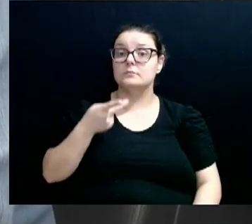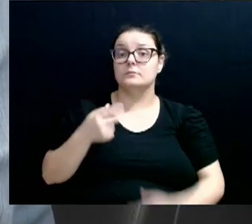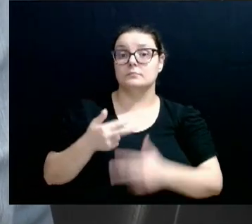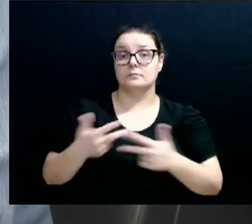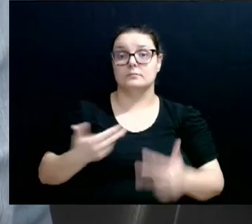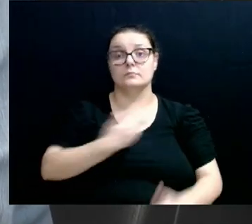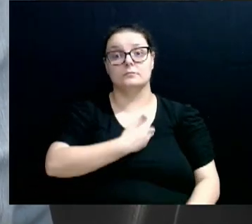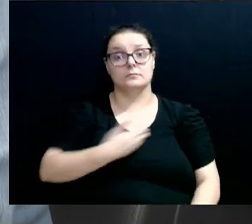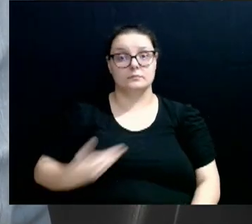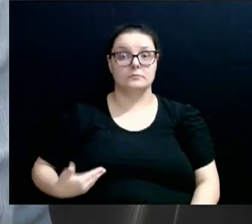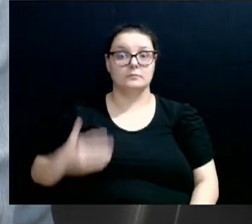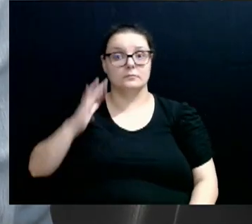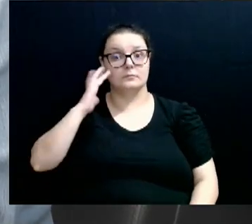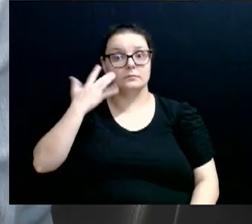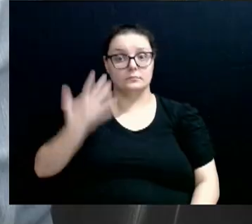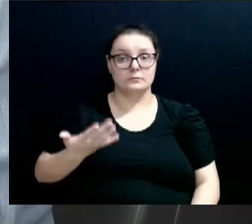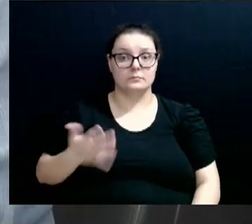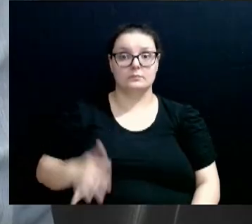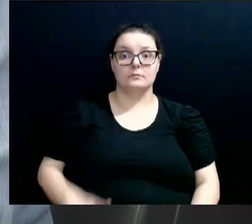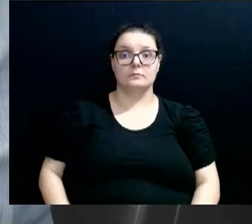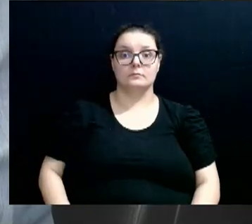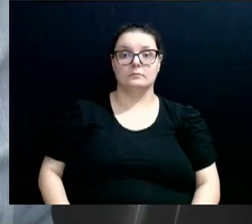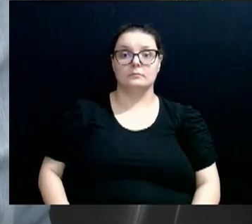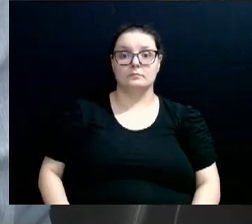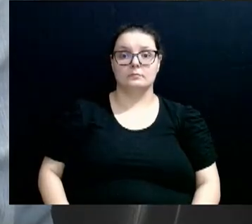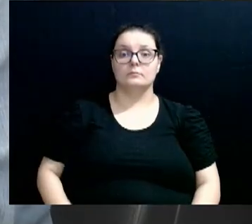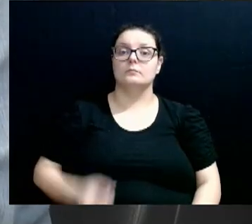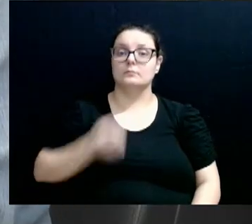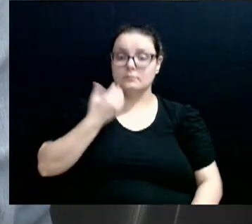acho que seja um bom servidor público,